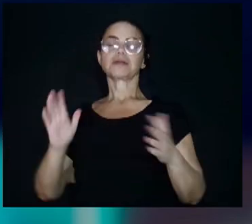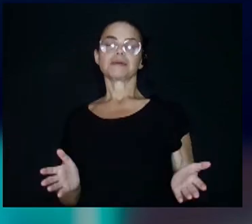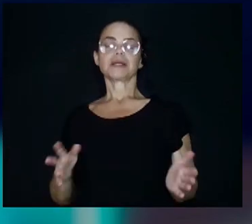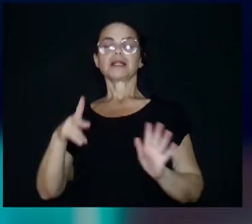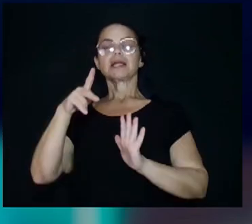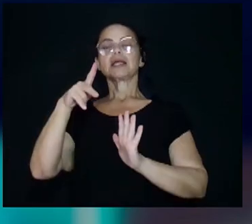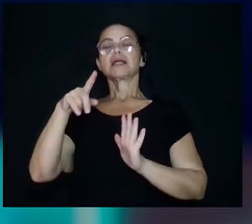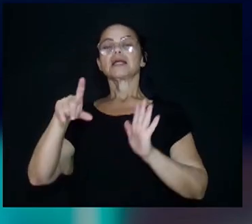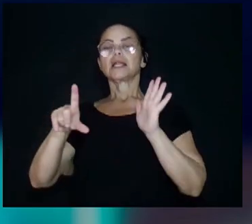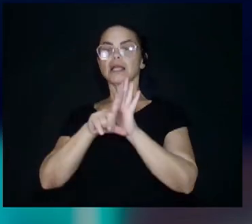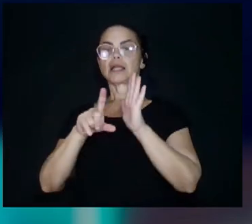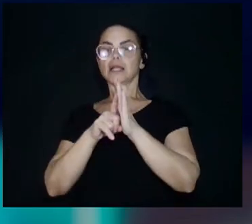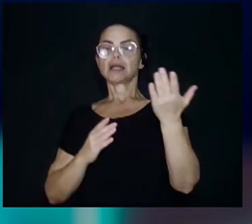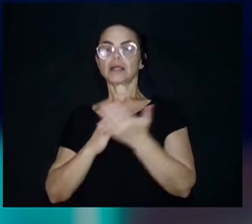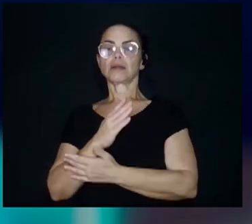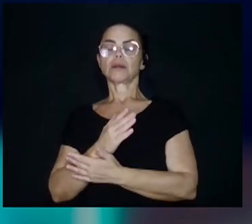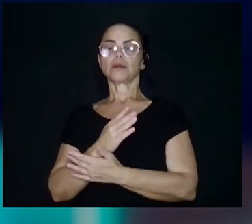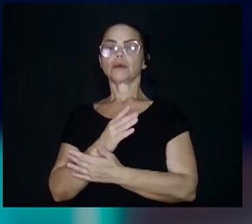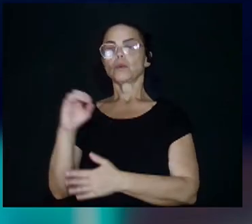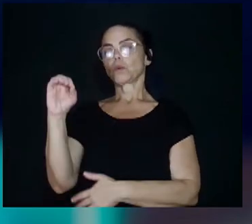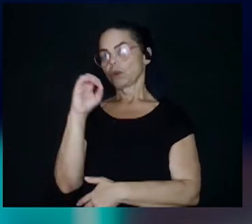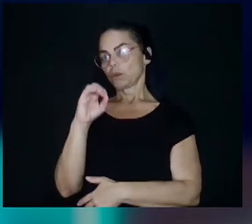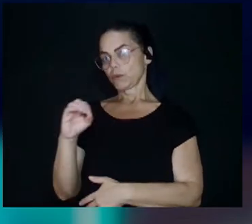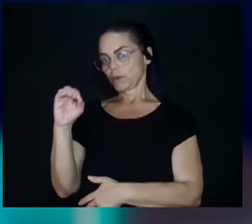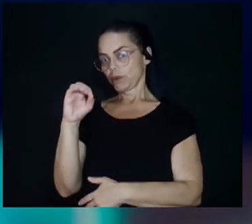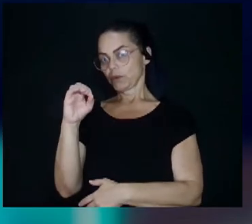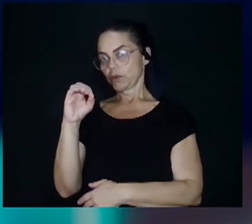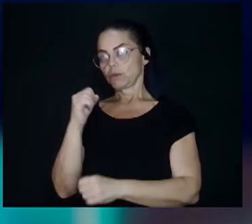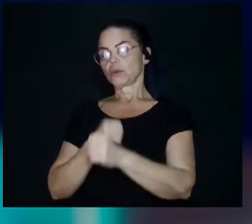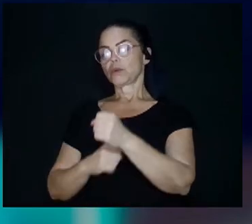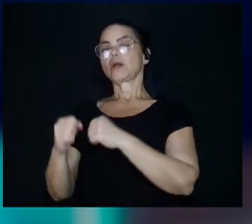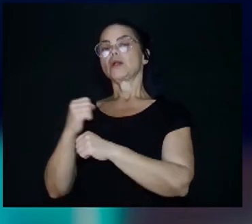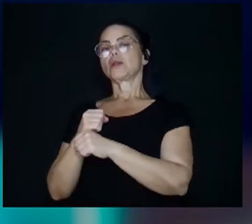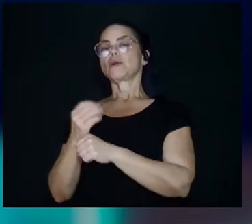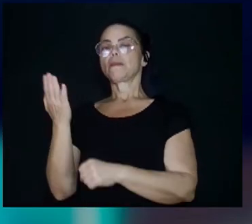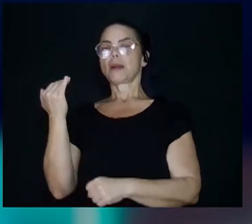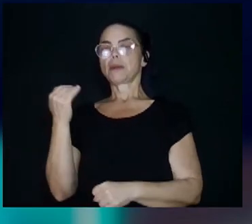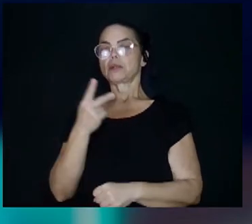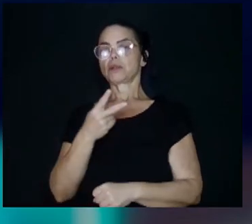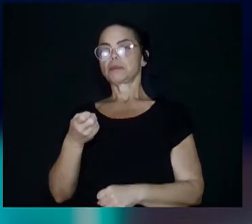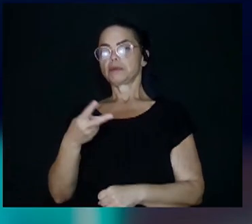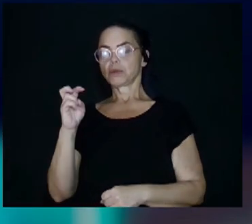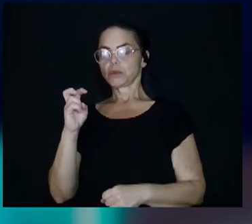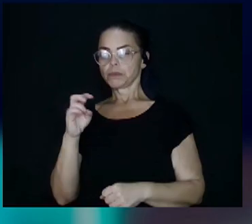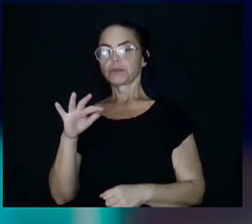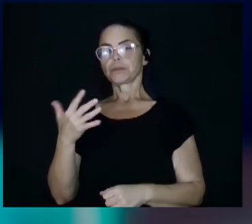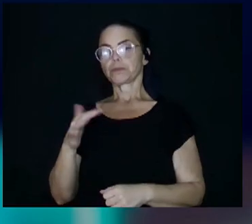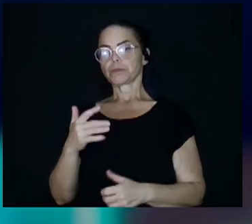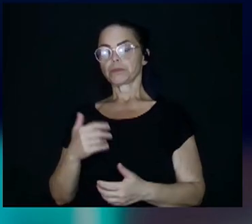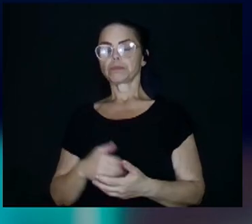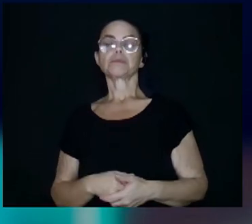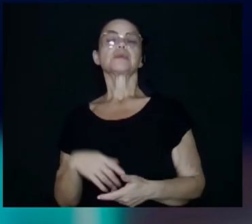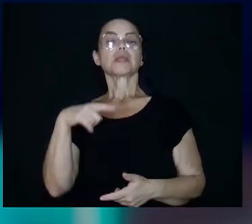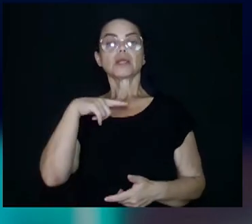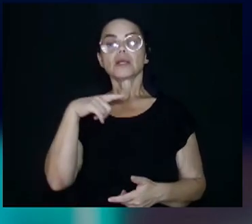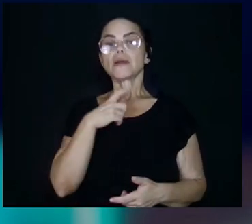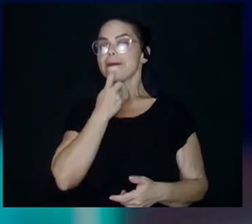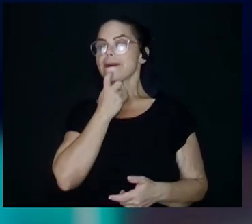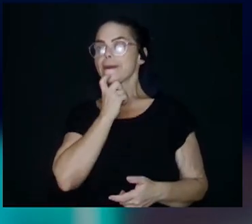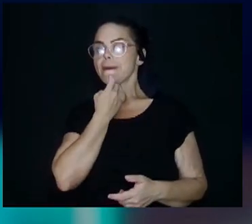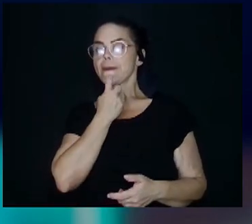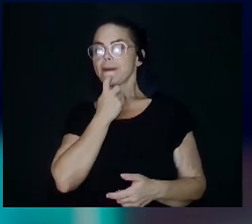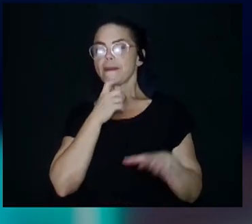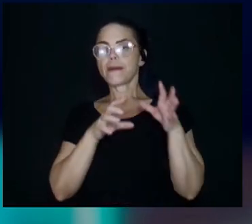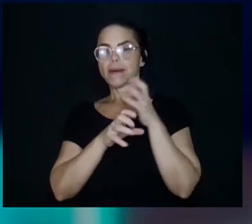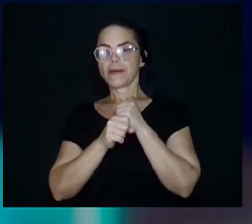por volta de outubro do ano passado, mais ou menos. Agora temos Campinas, somando força